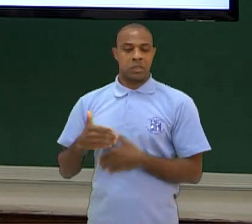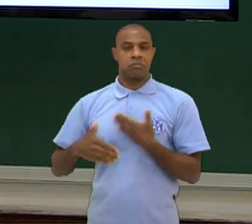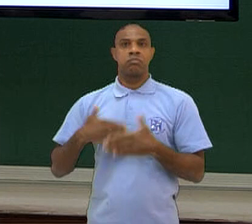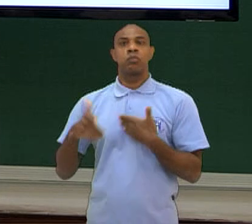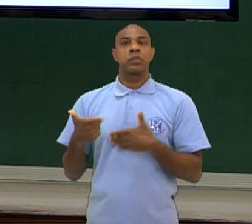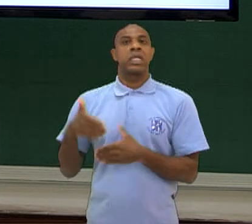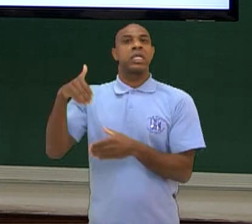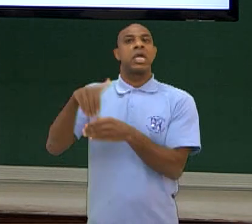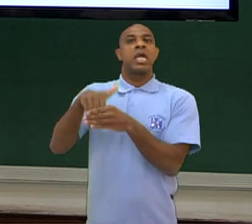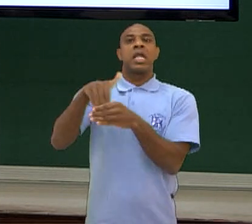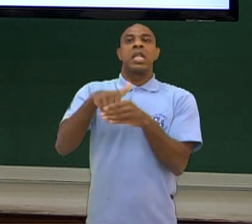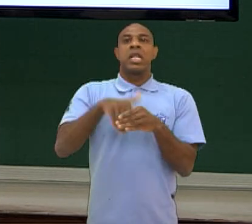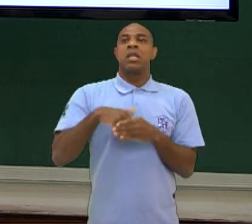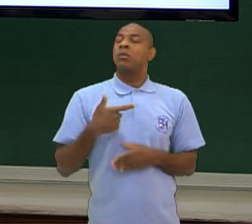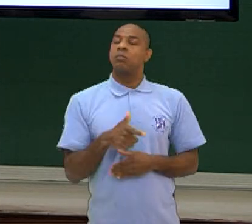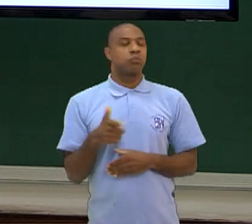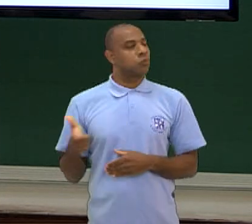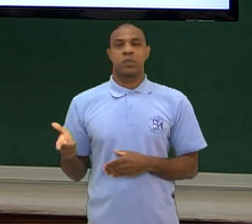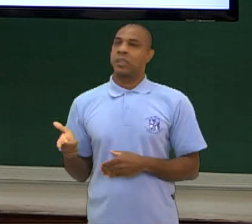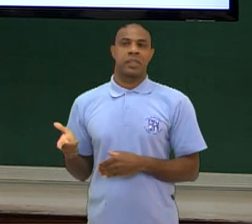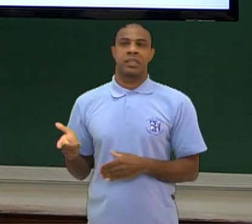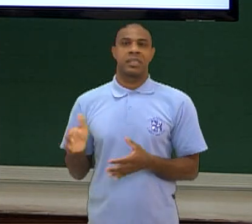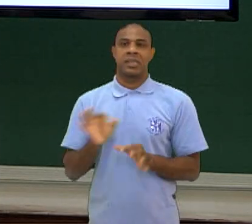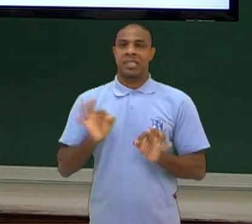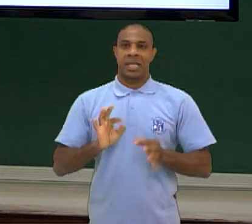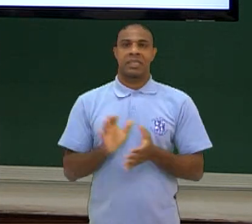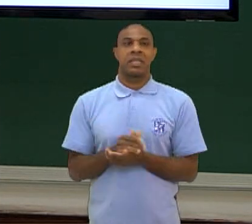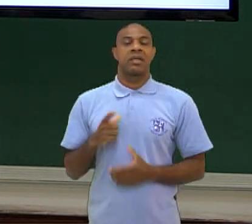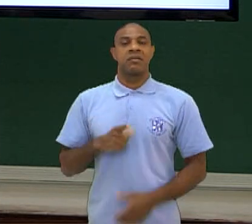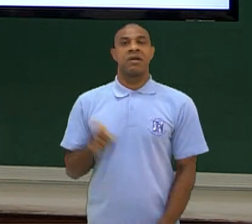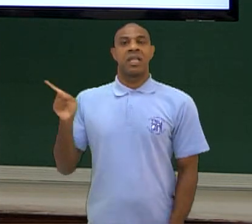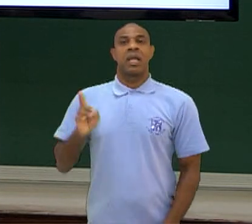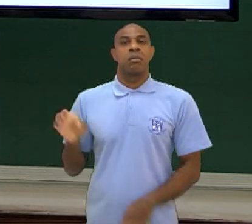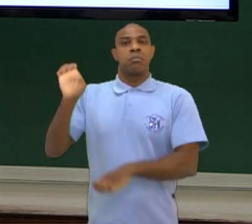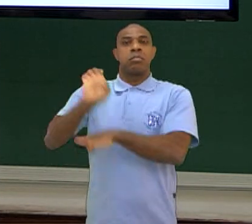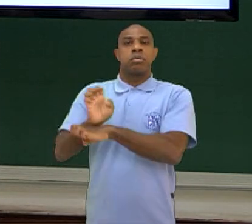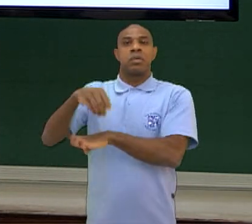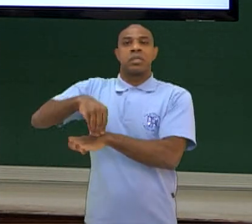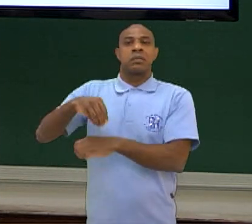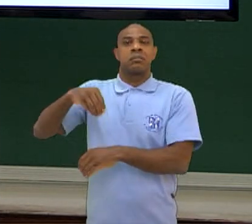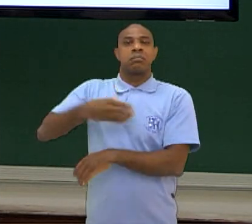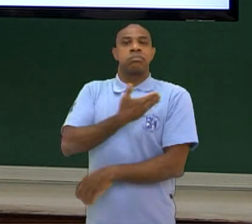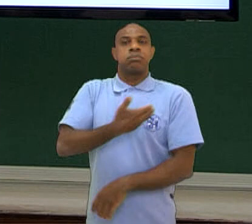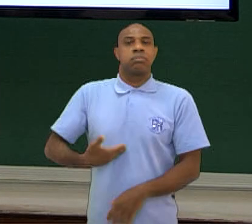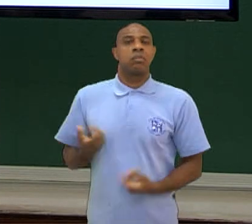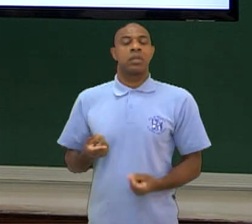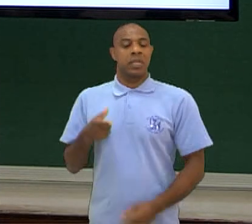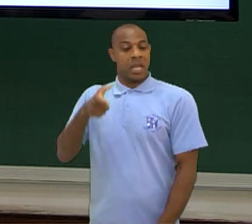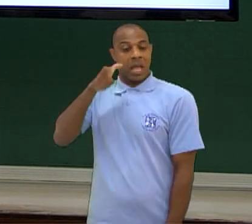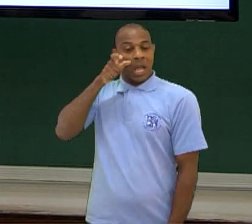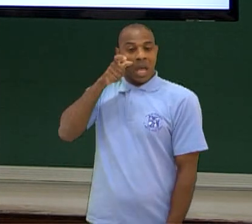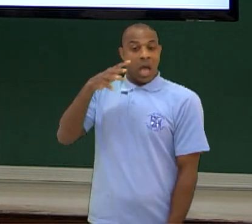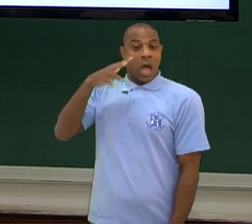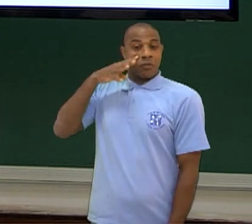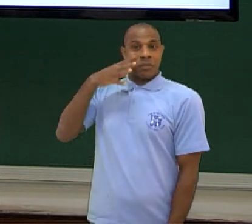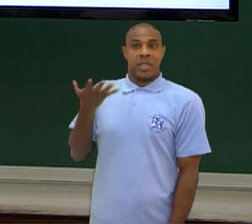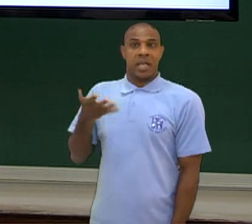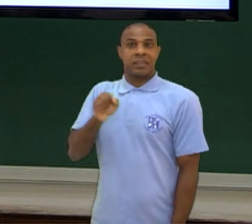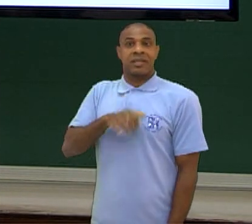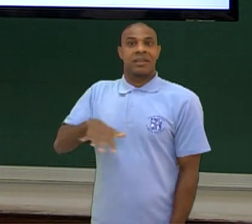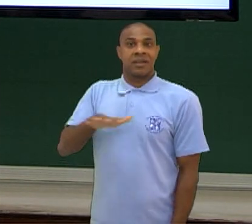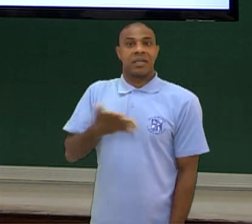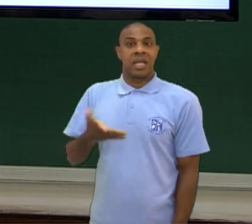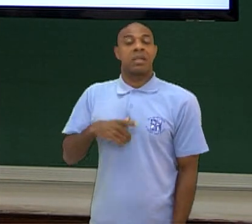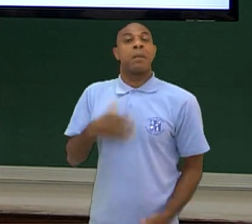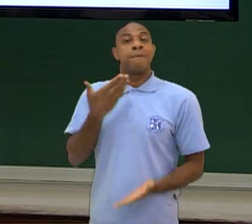O líder, o dirigente, essa pessoa que ocupa o cargo máximo do Estado, ela é cultuada, ela é admirada. Há uma